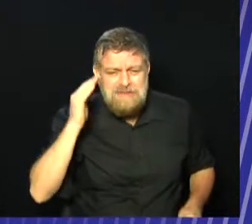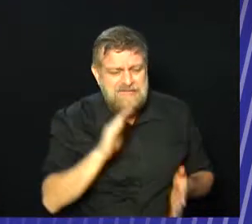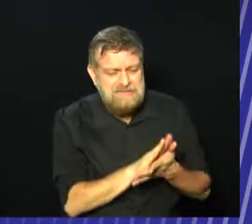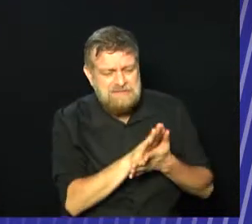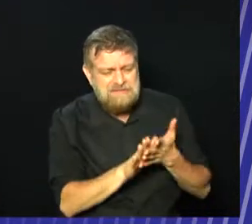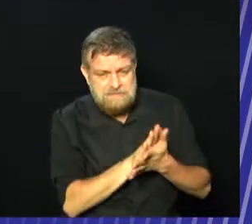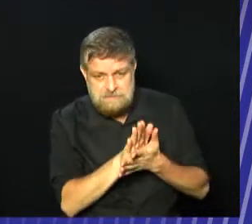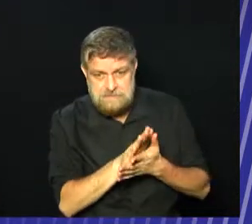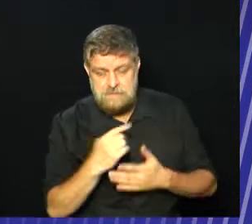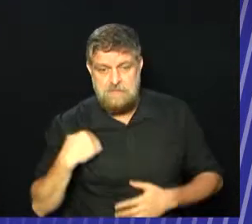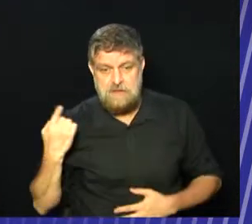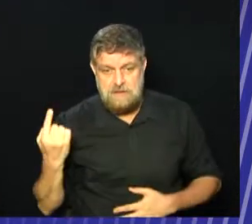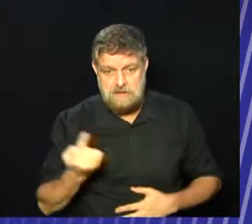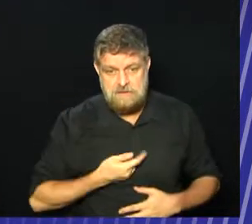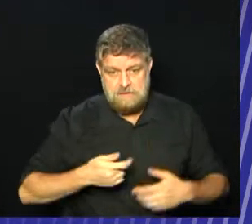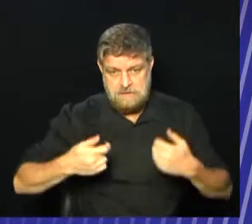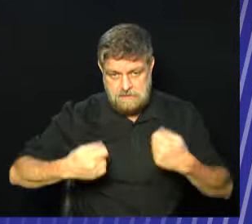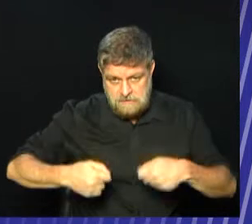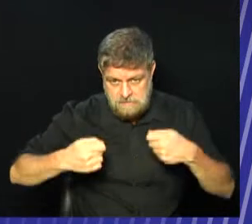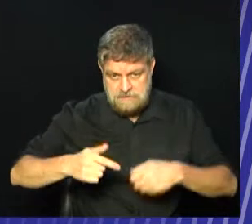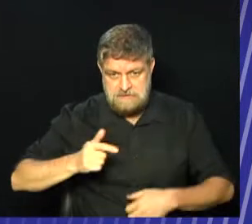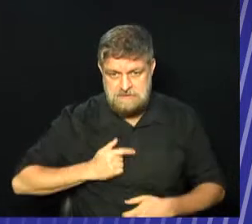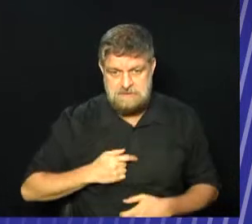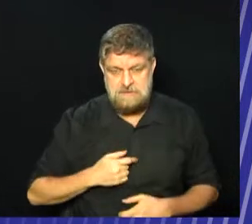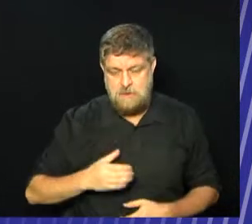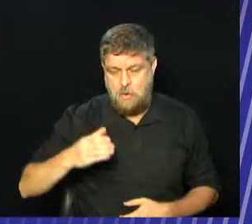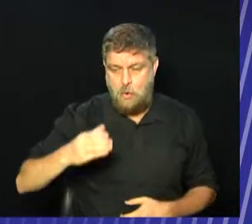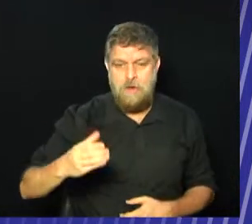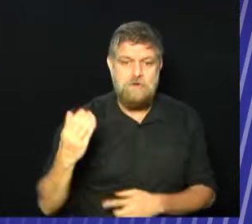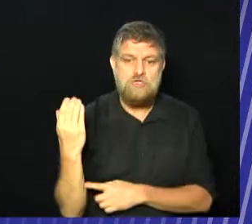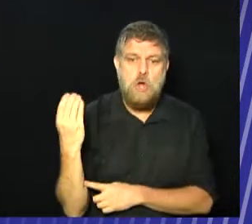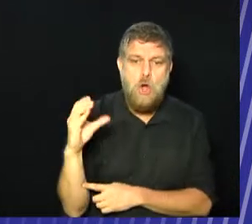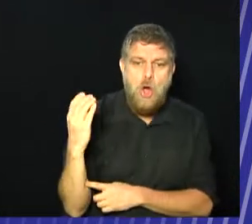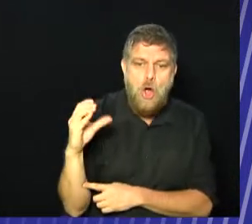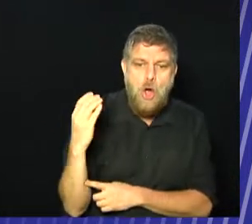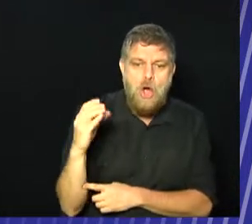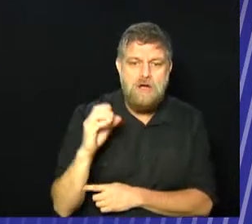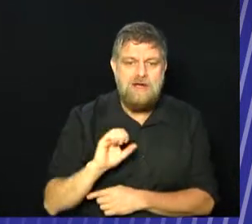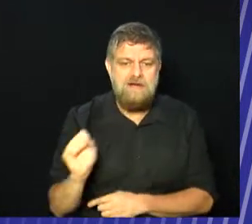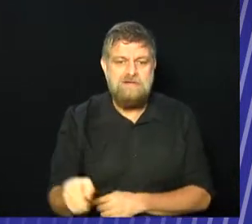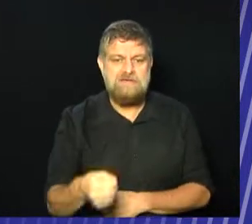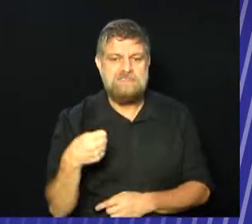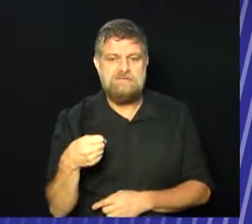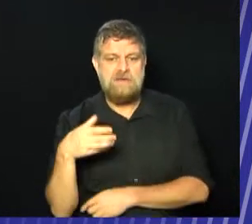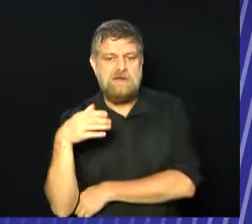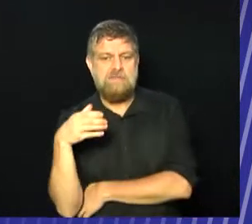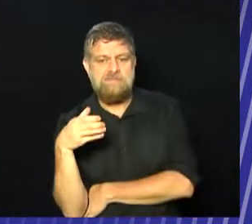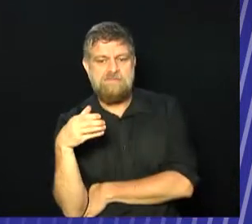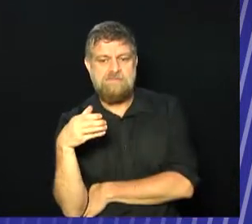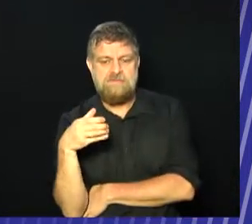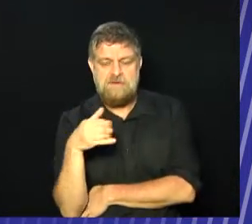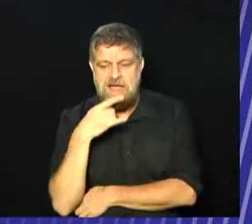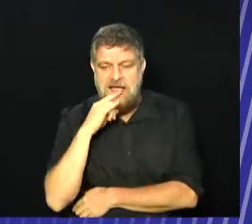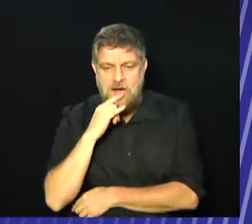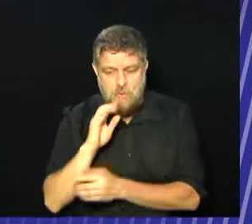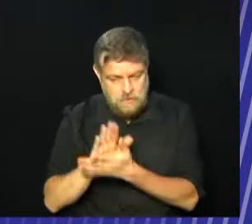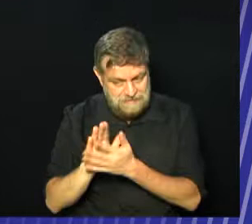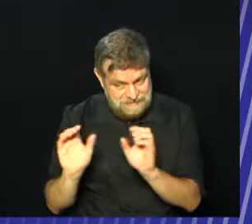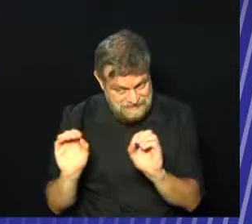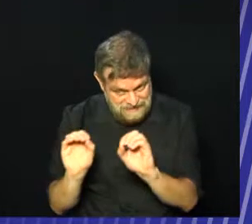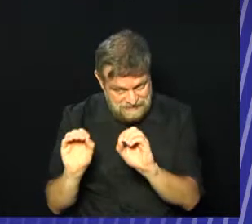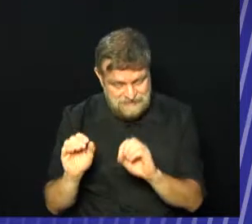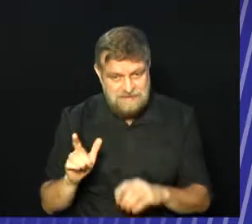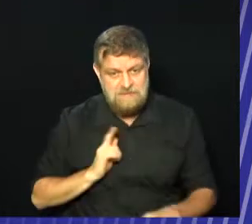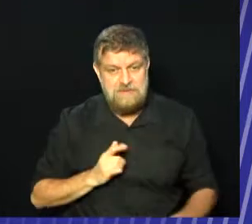precisa, talvez com um copo de Coca-Cola na mão, com um copo de cerveja na mão, sem álcool de preferência, mas